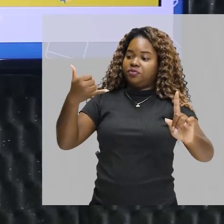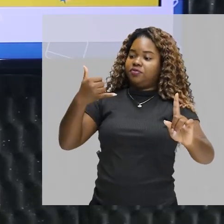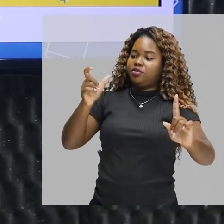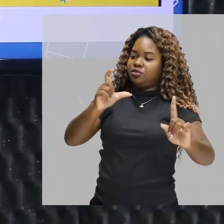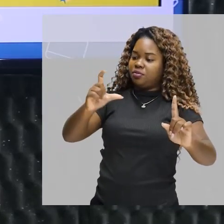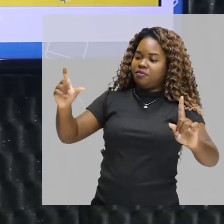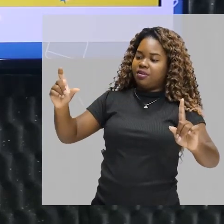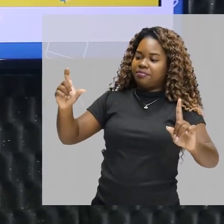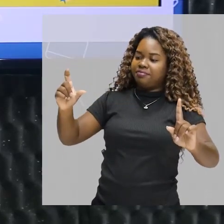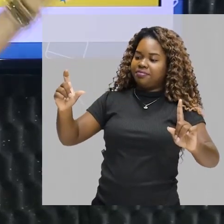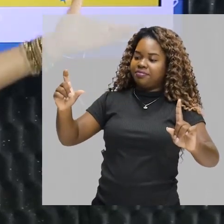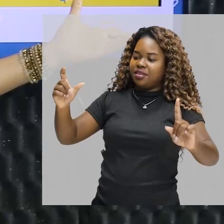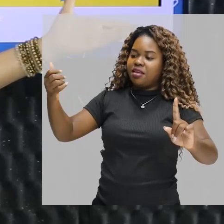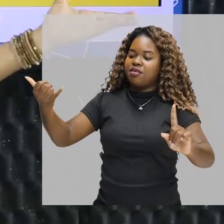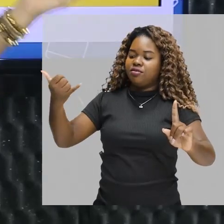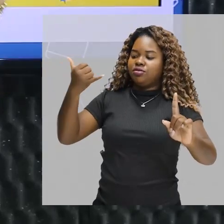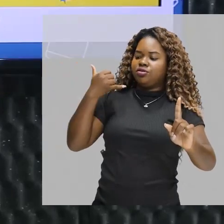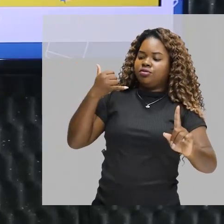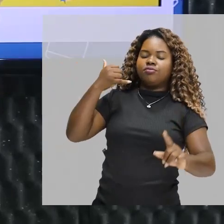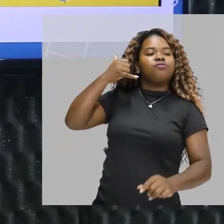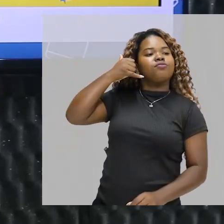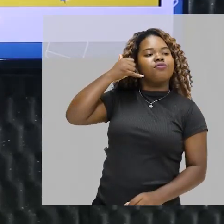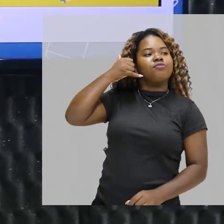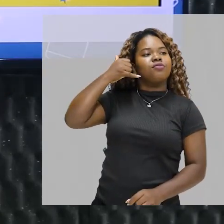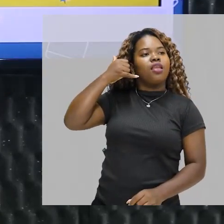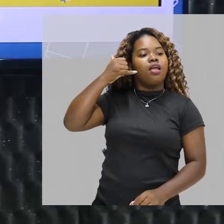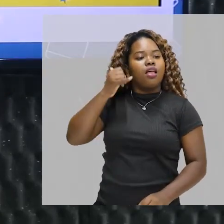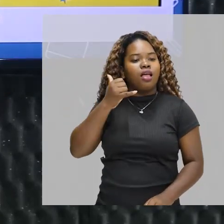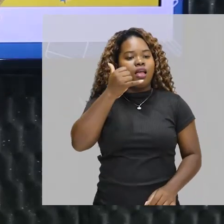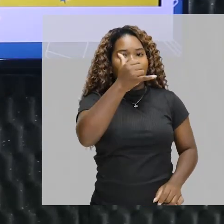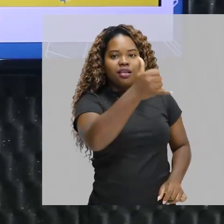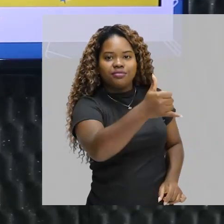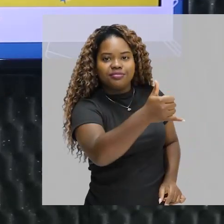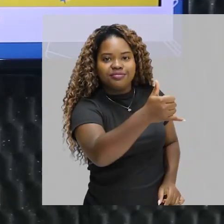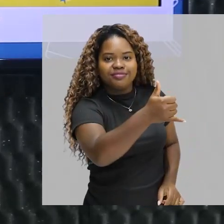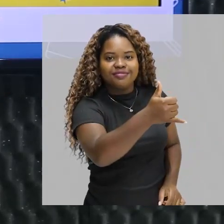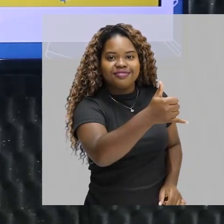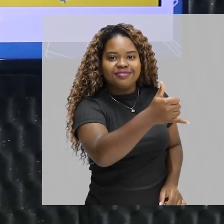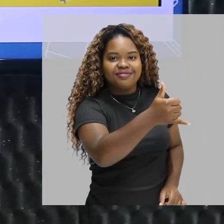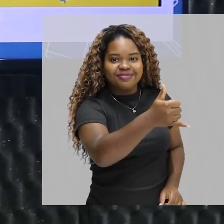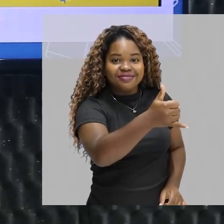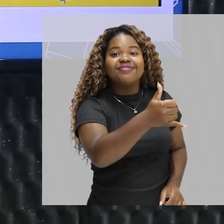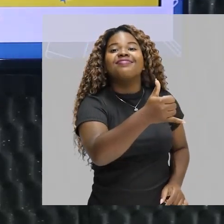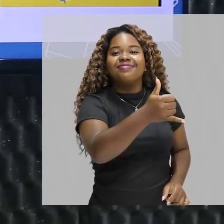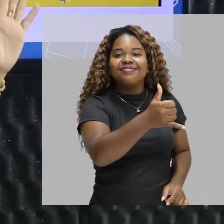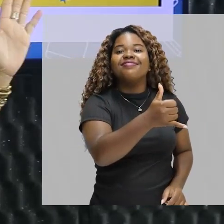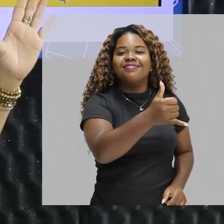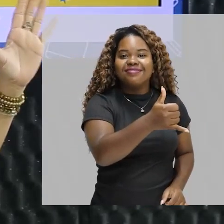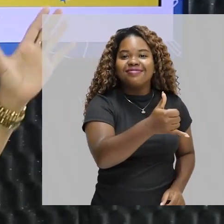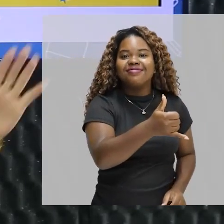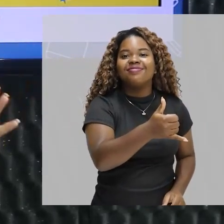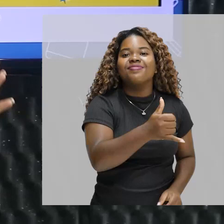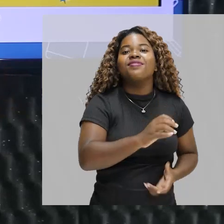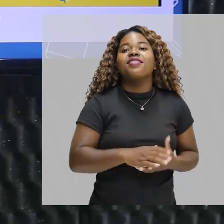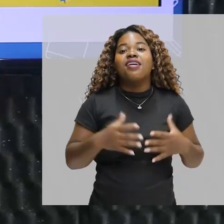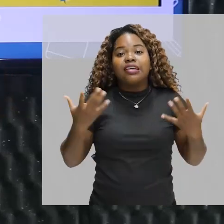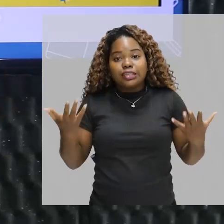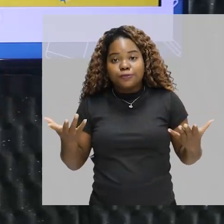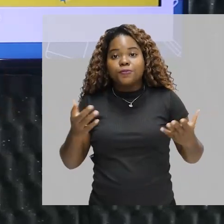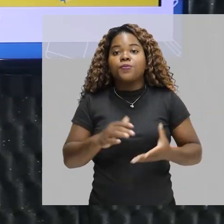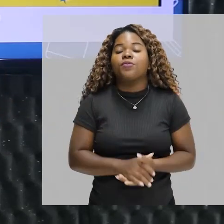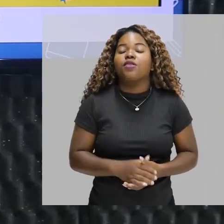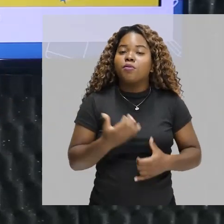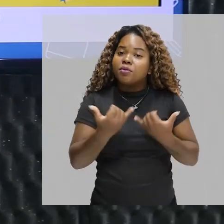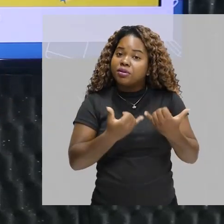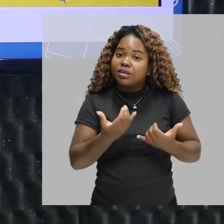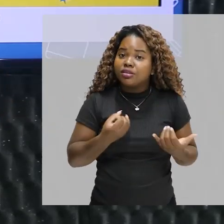pessoas, 15, até chegar no final, né? Nunca mais a gente brincou disso por causa da pandemia, que a gente não está podendo chegar muito perto das pessoas, mas é uma